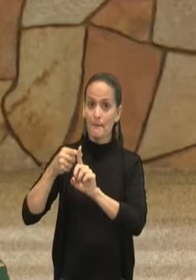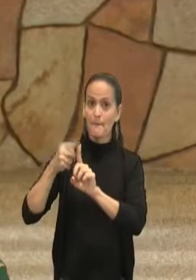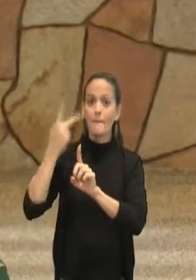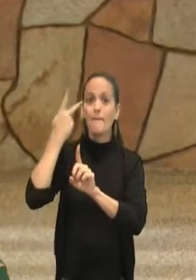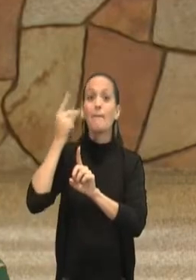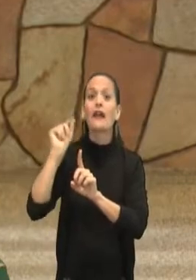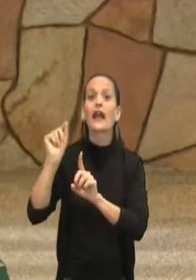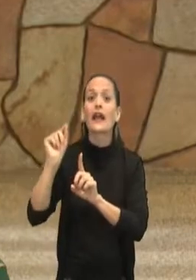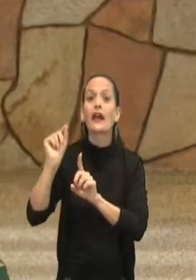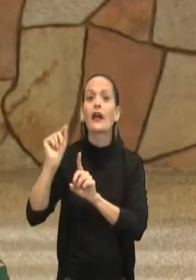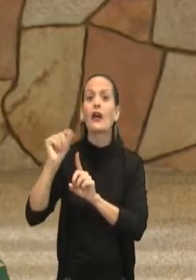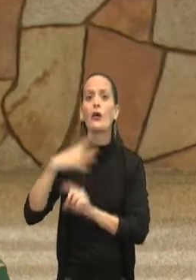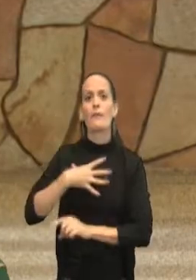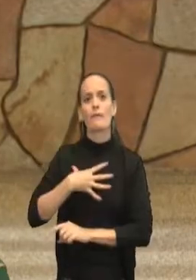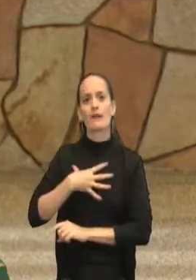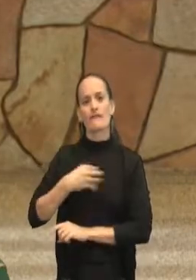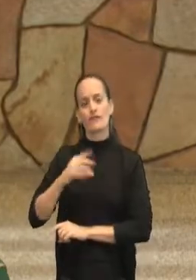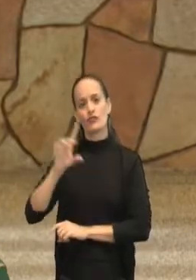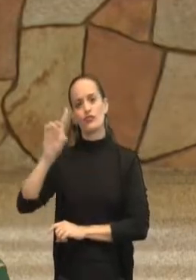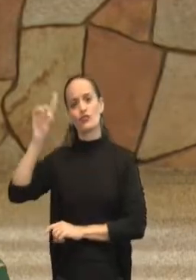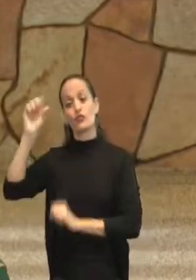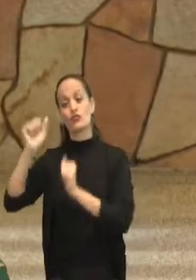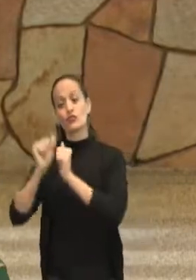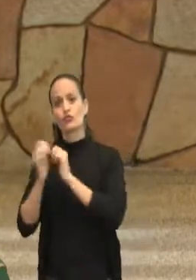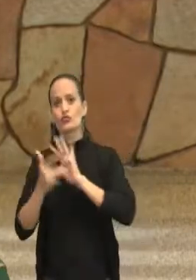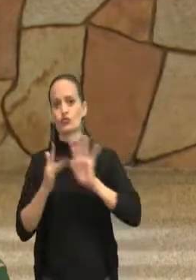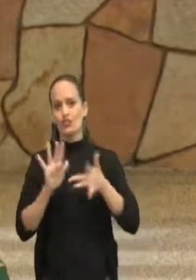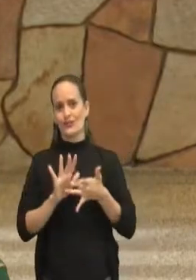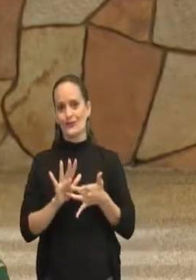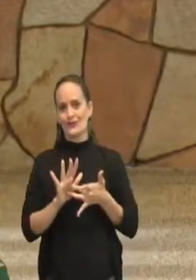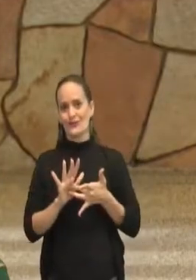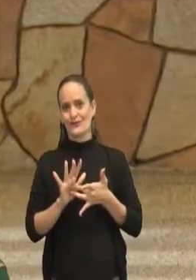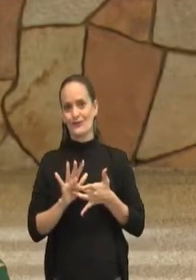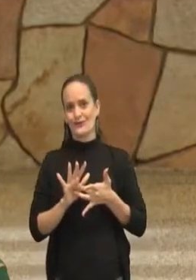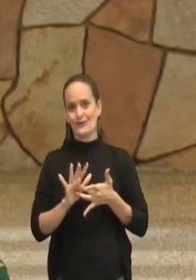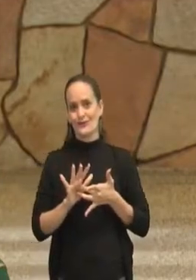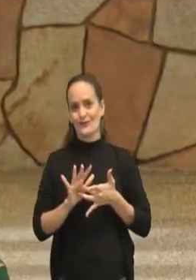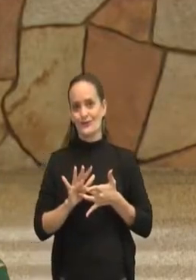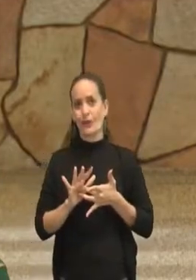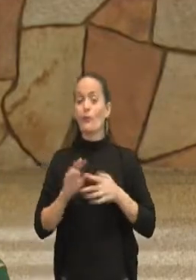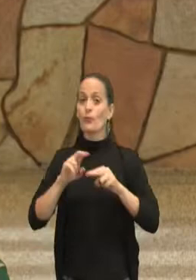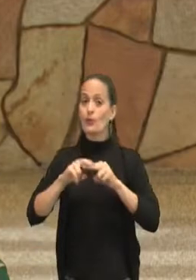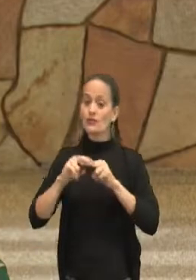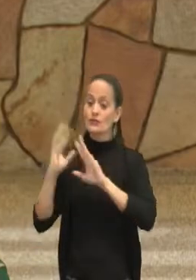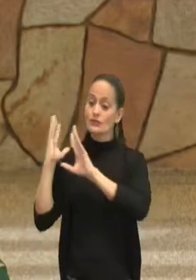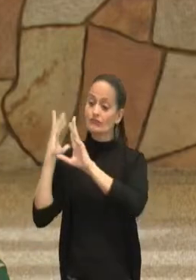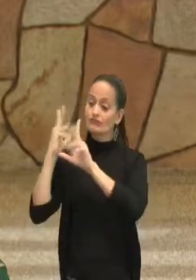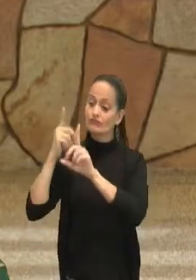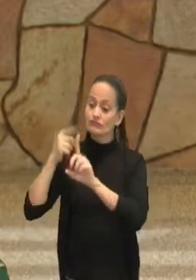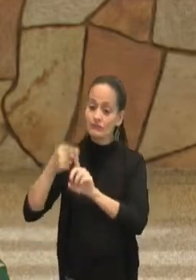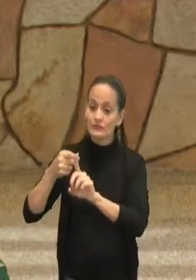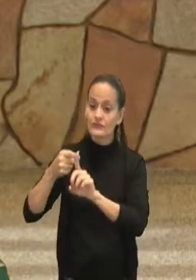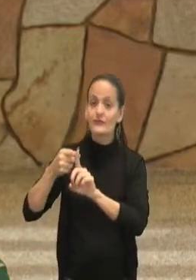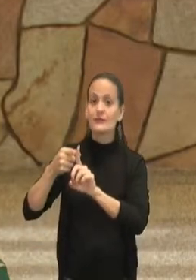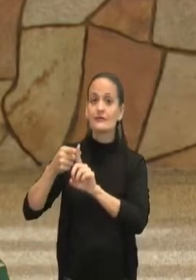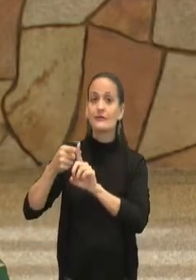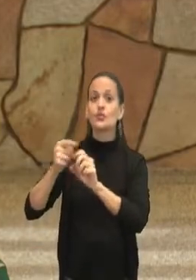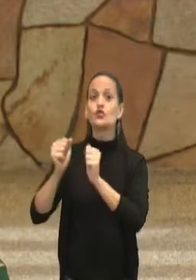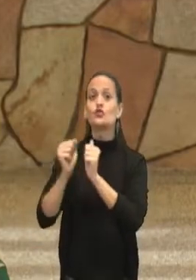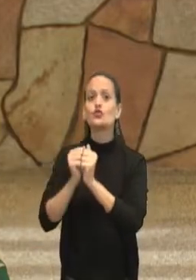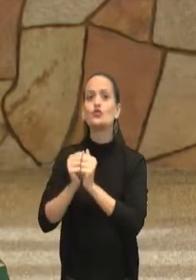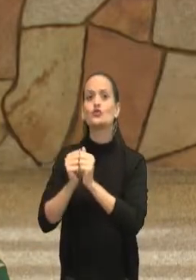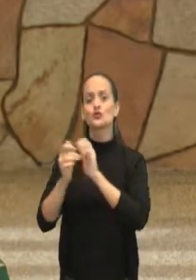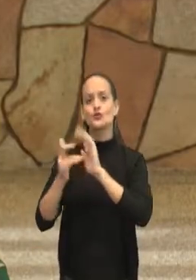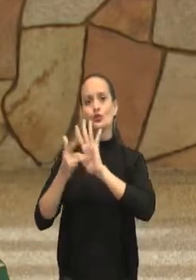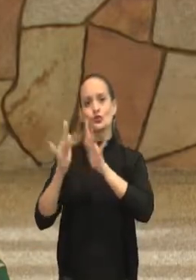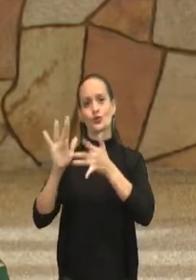adoção de filhos, por meio de Jesus Cristo. Somos então predestinados em Jesus Cristo. Deus, antes